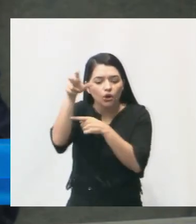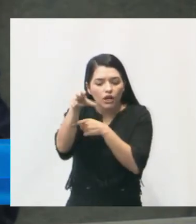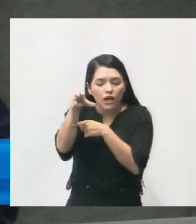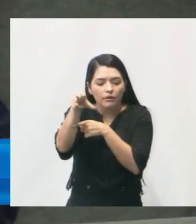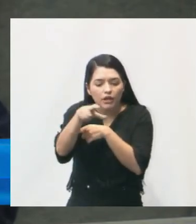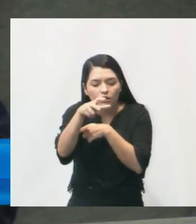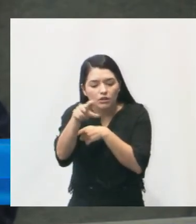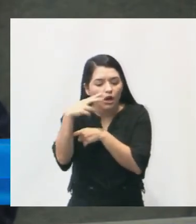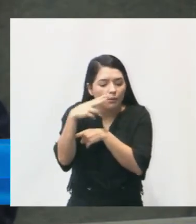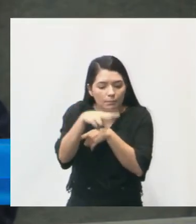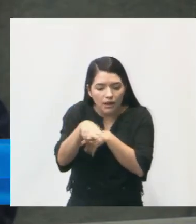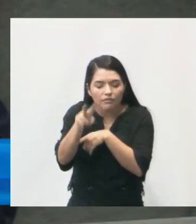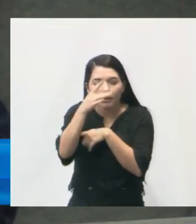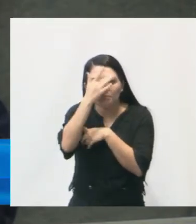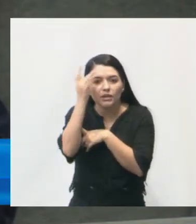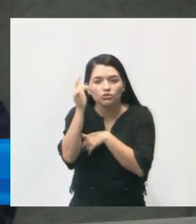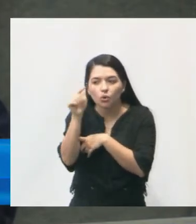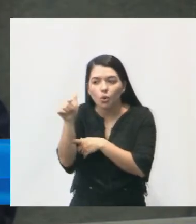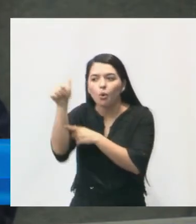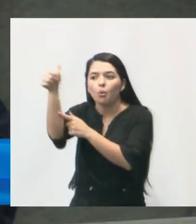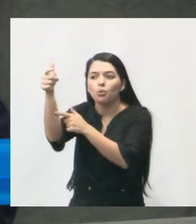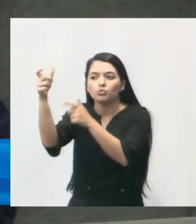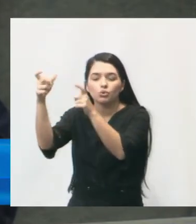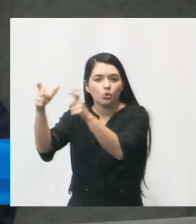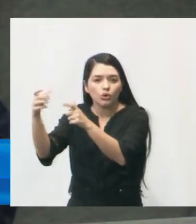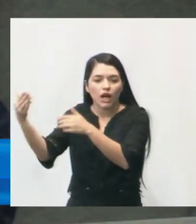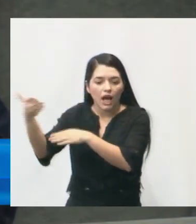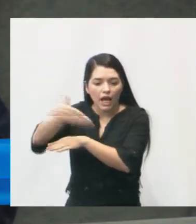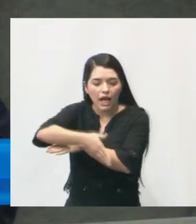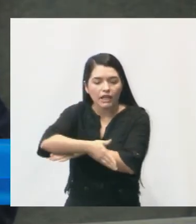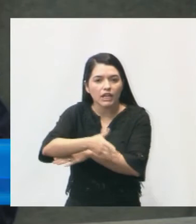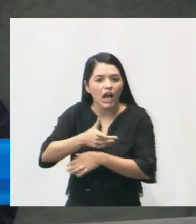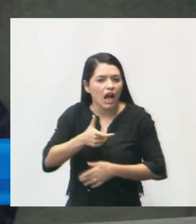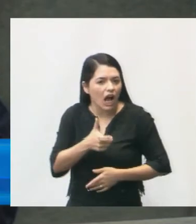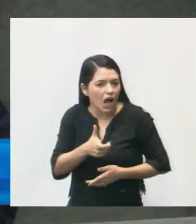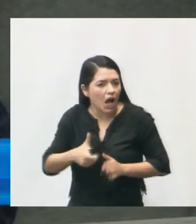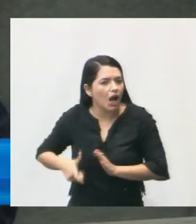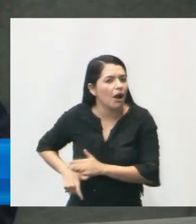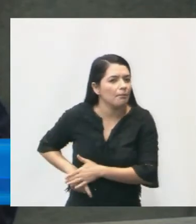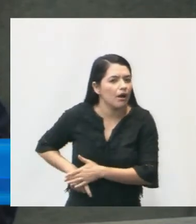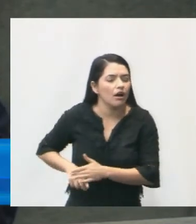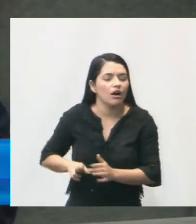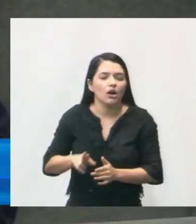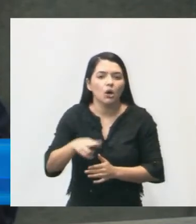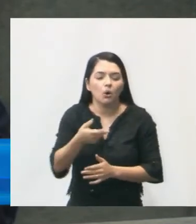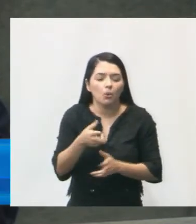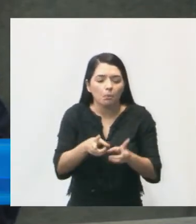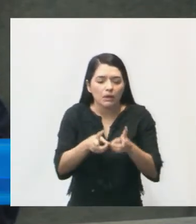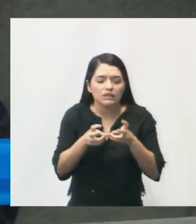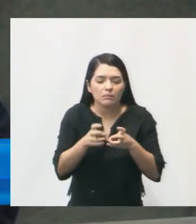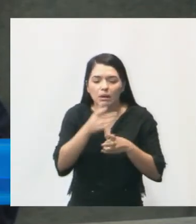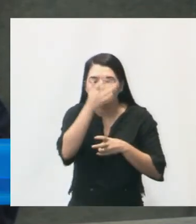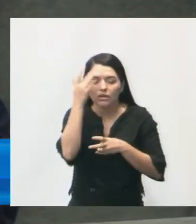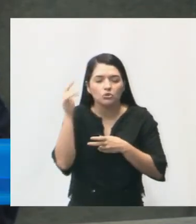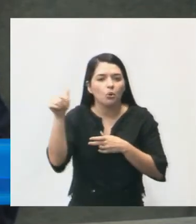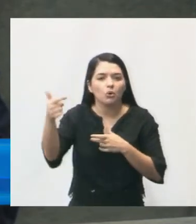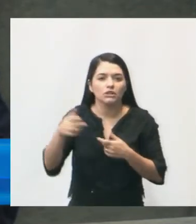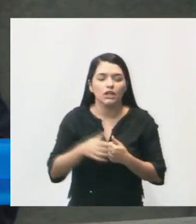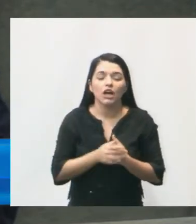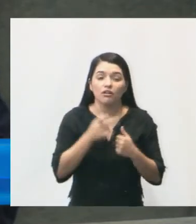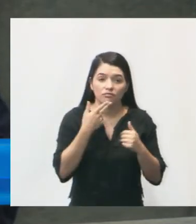que pessoas possam entrar, por exemplo, armadas, ou para identificar qualquer pessoa que cometa um delito lá dentro. Inclusive, quero elogiar a